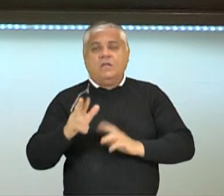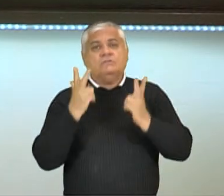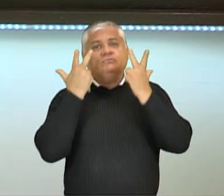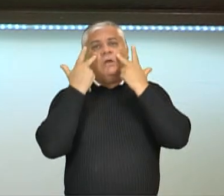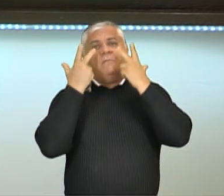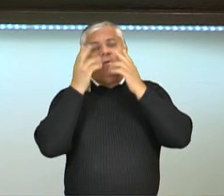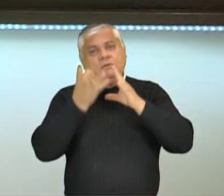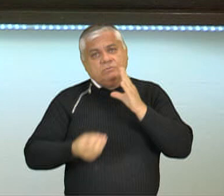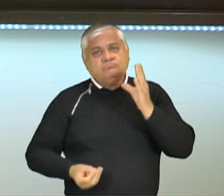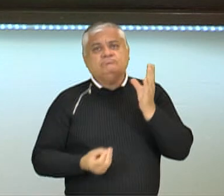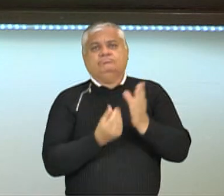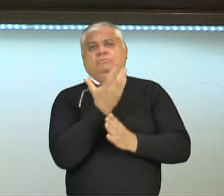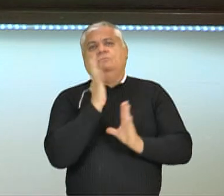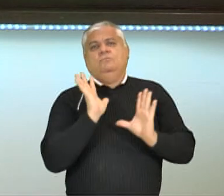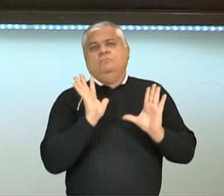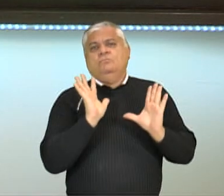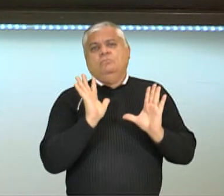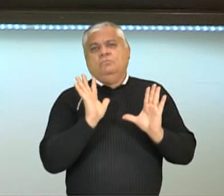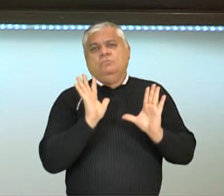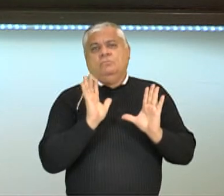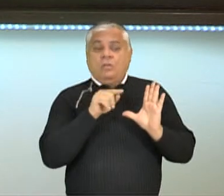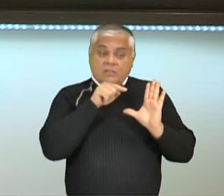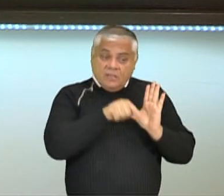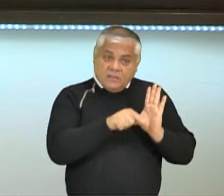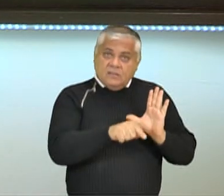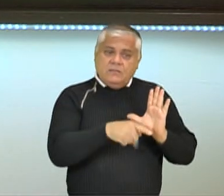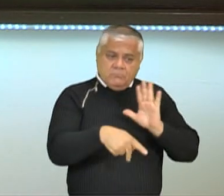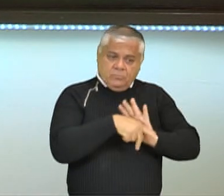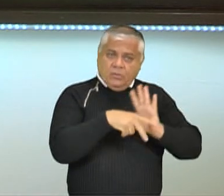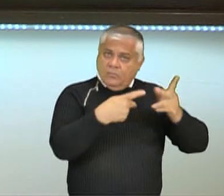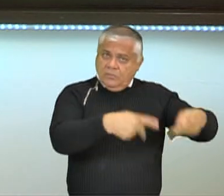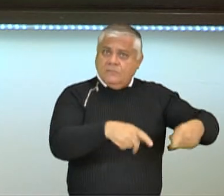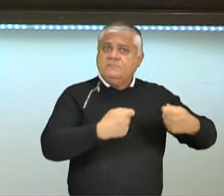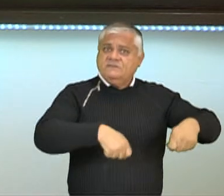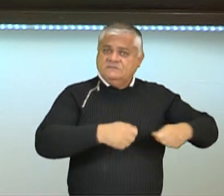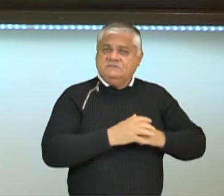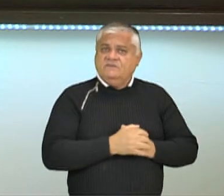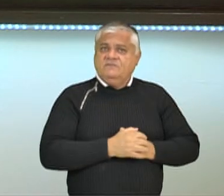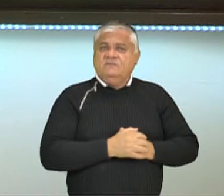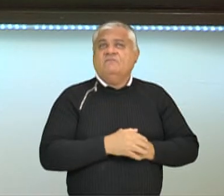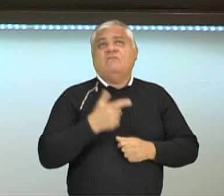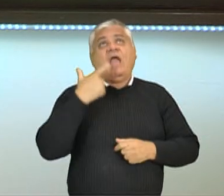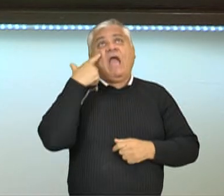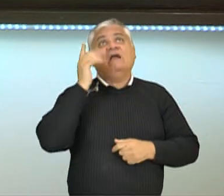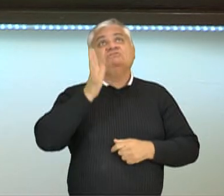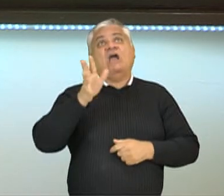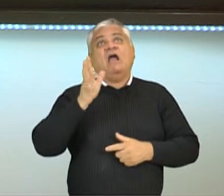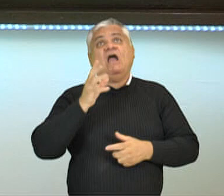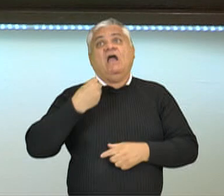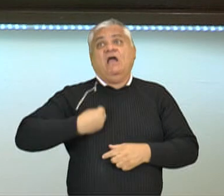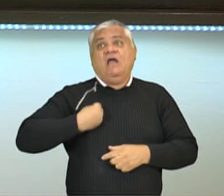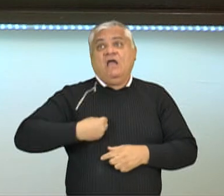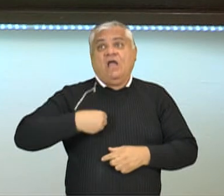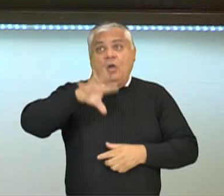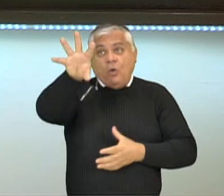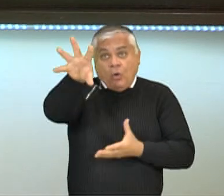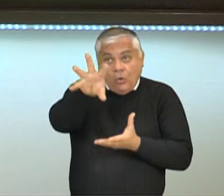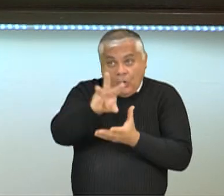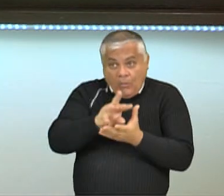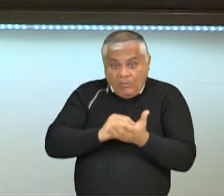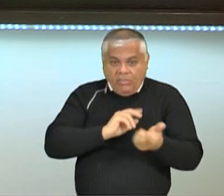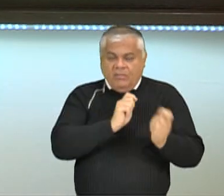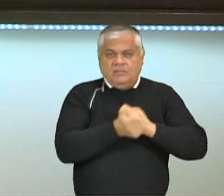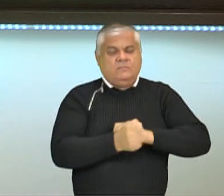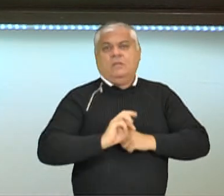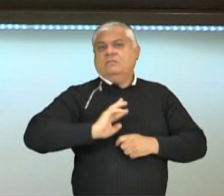foi criado a partir dele mesmo. Não foi um esporte que já existia e eles adaptaram. Como a gente pode